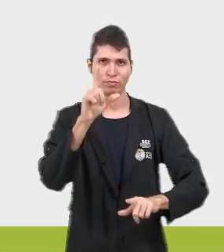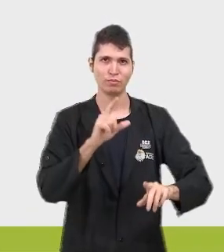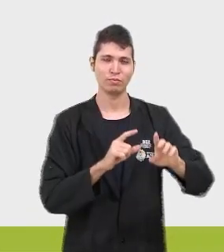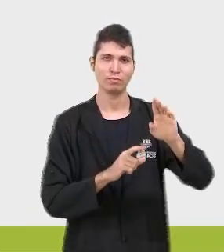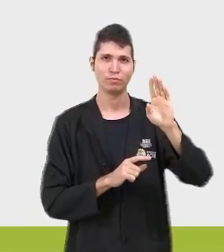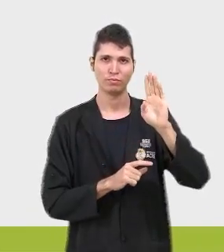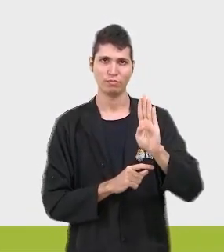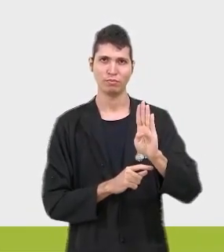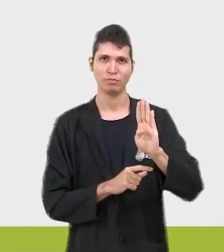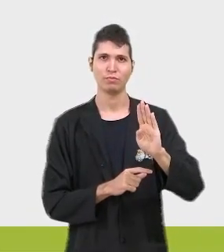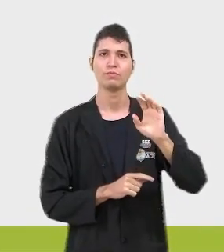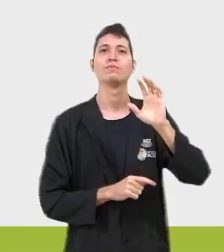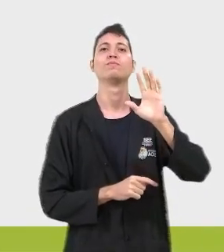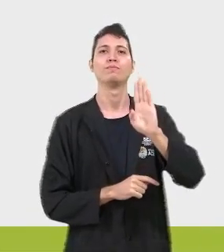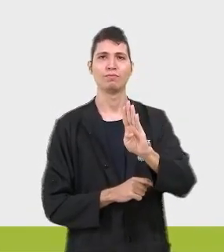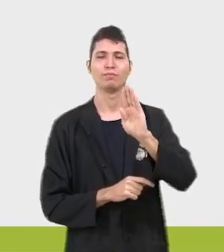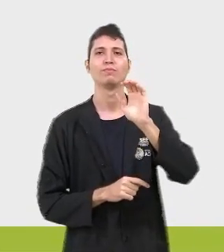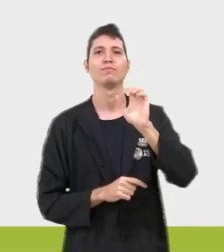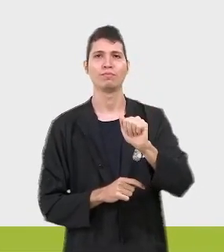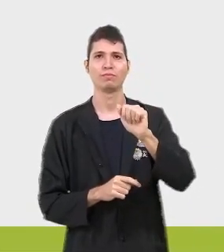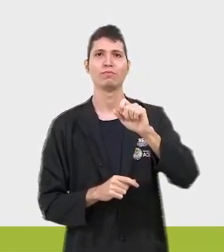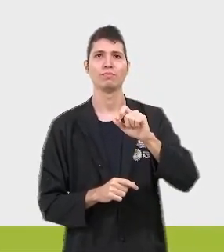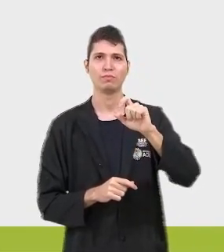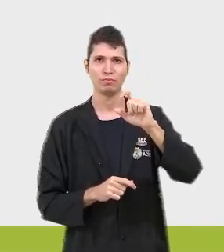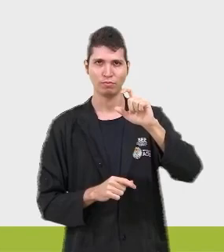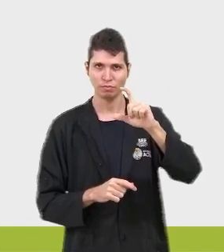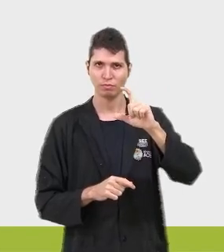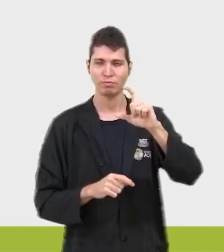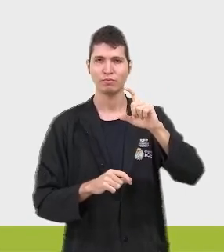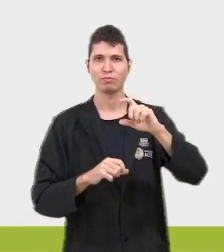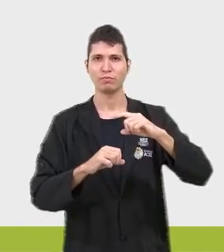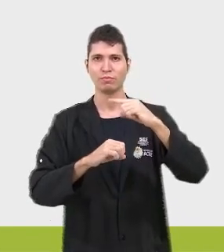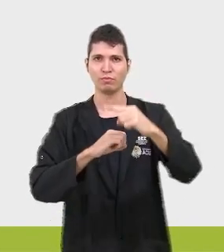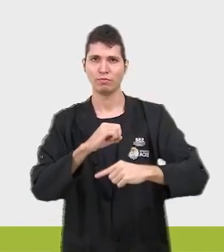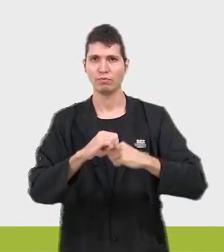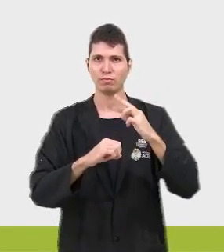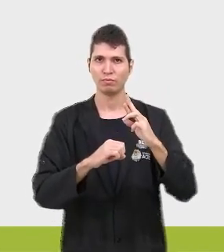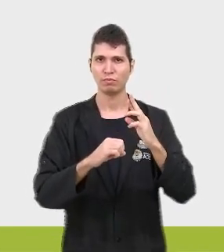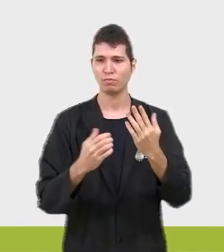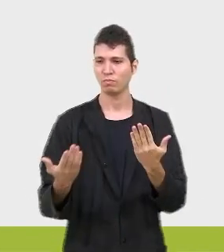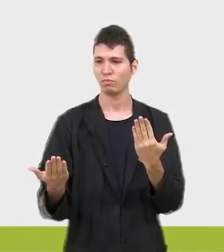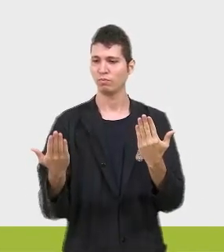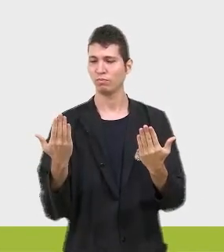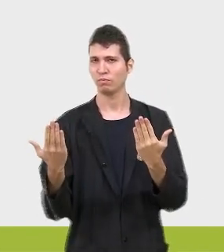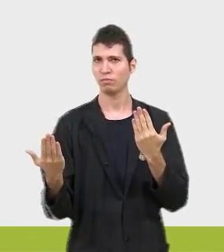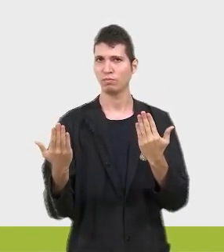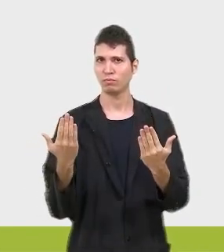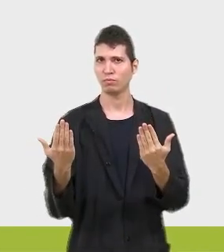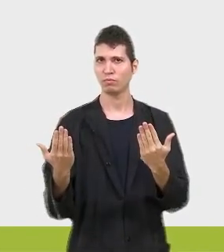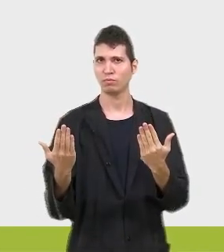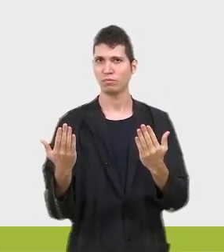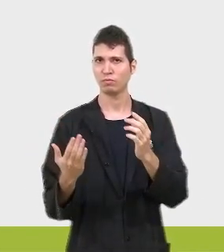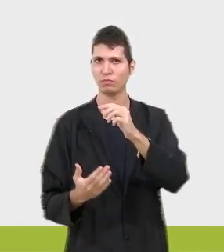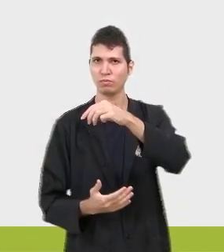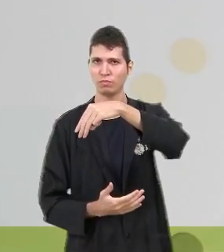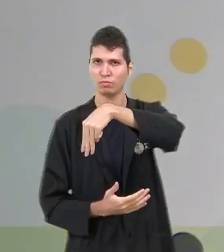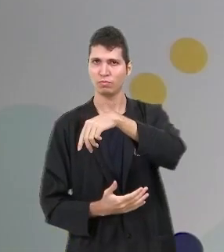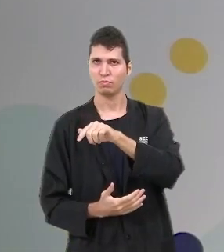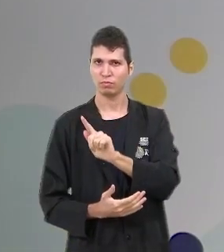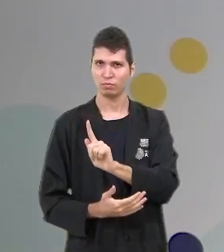B, o bário ele vai ter maior raio atômico quando comparado com o